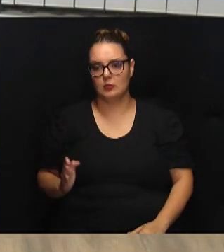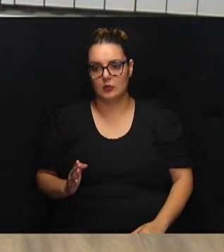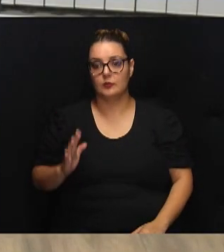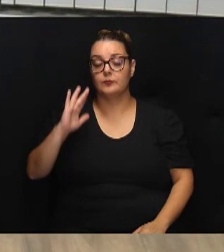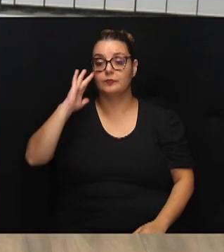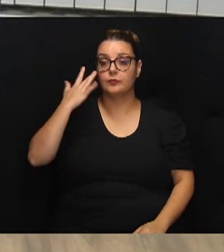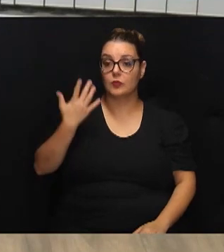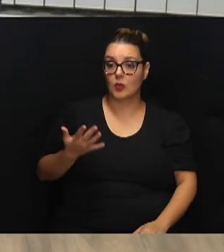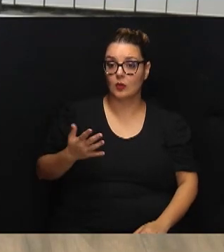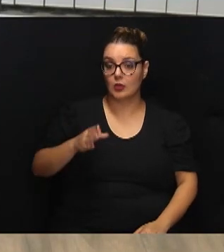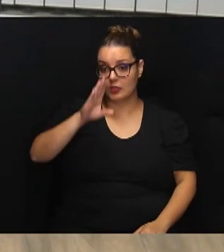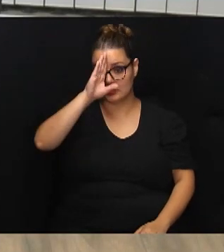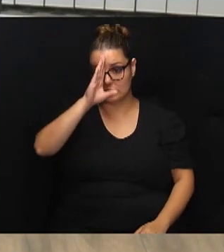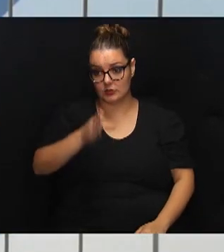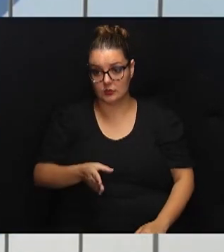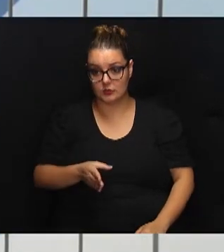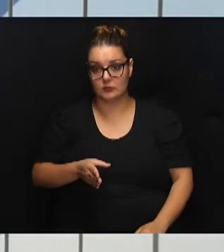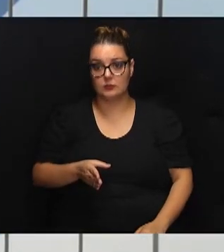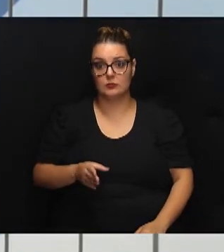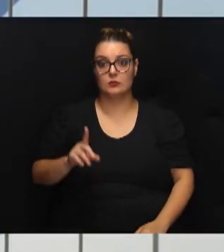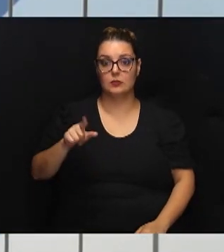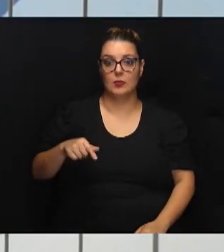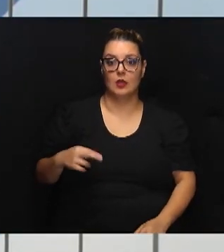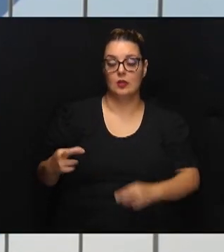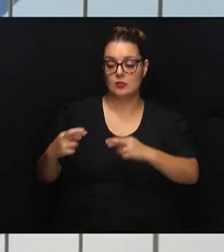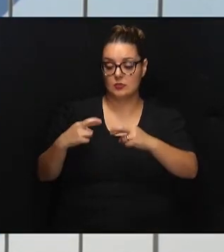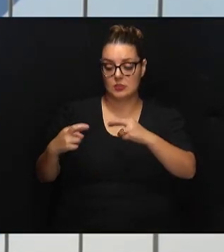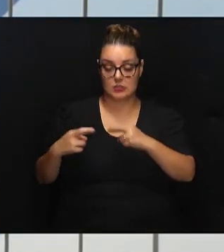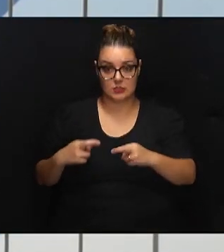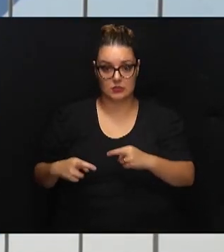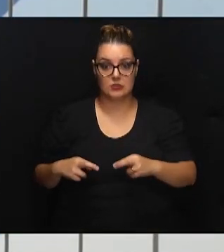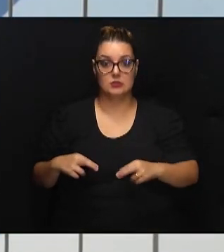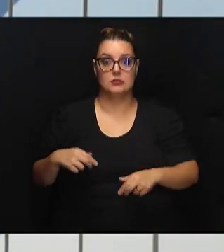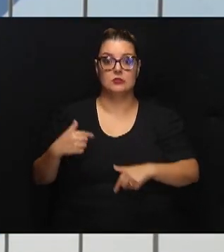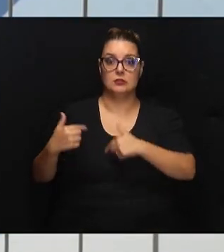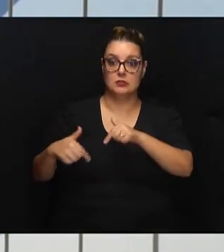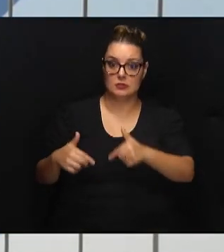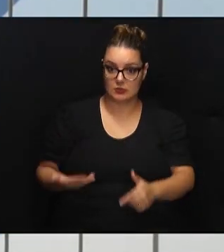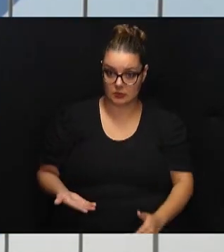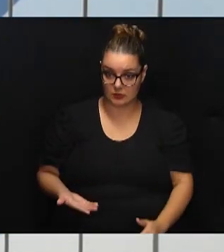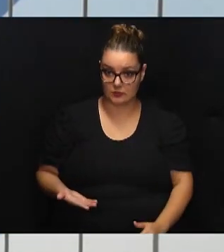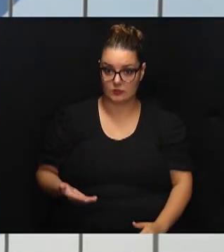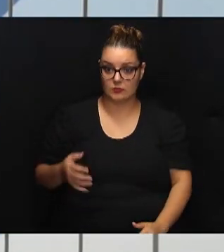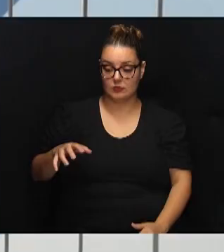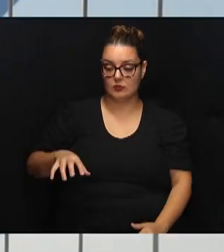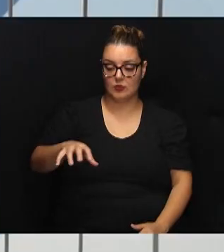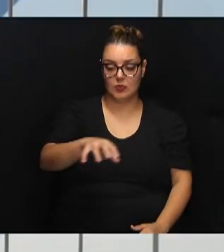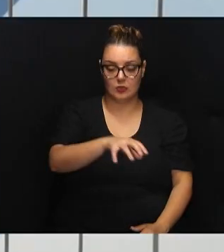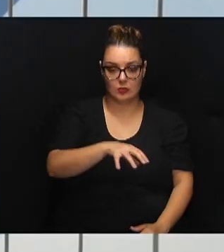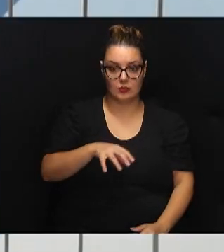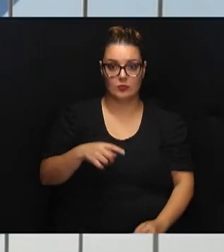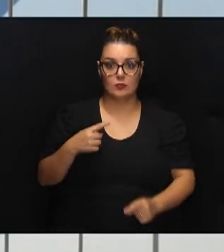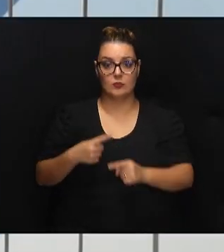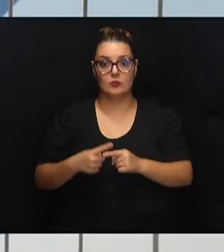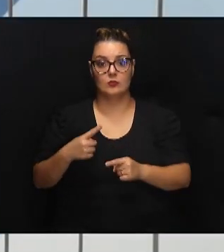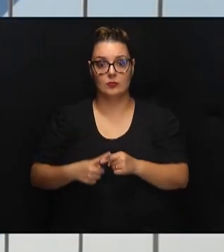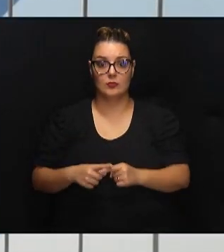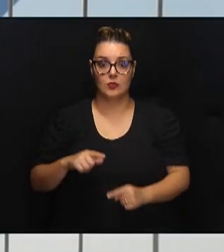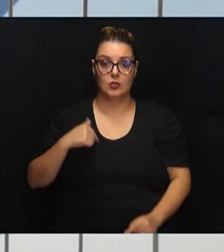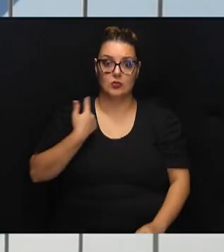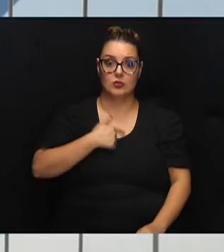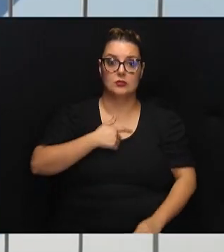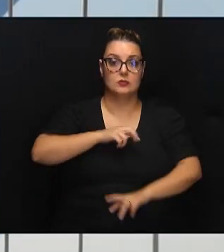acho que o ponto principal é a fiscalização desse trabalho pelos órgãos, porque a gente tem